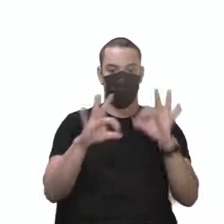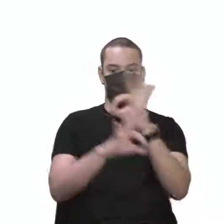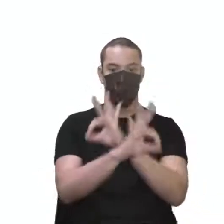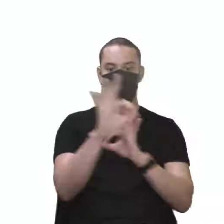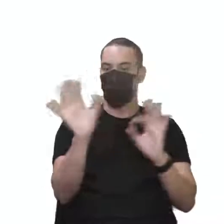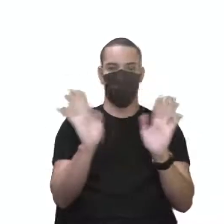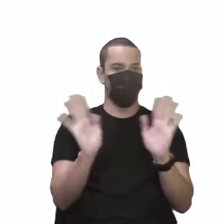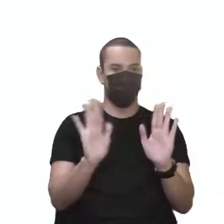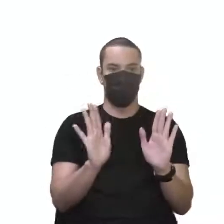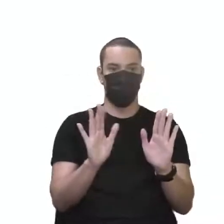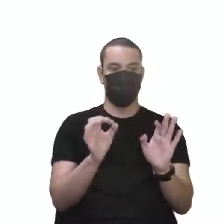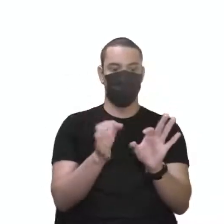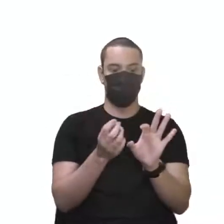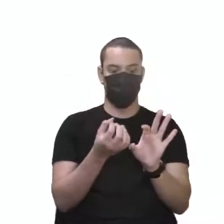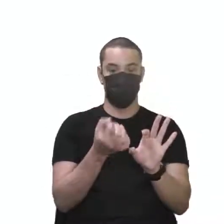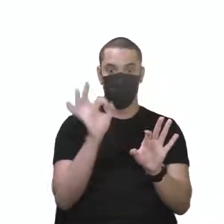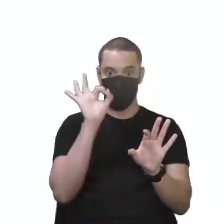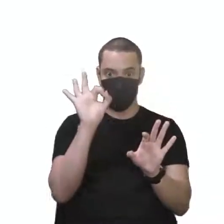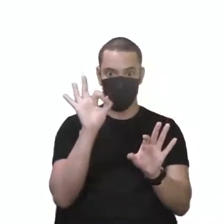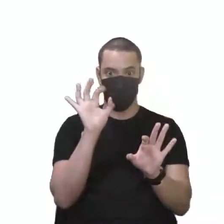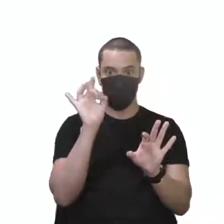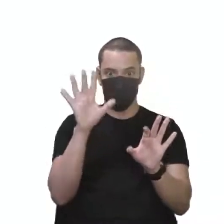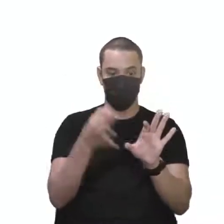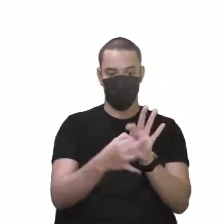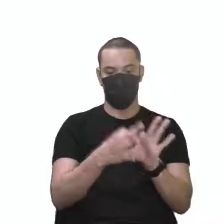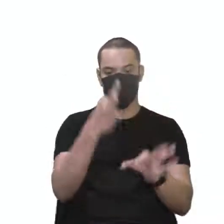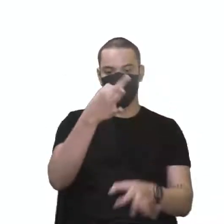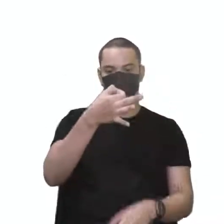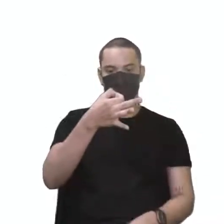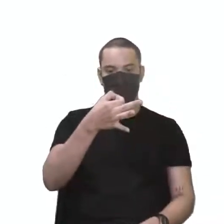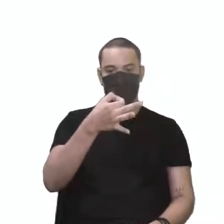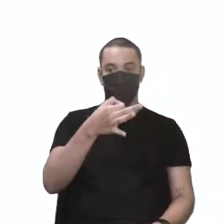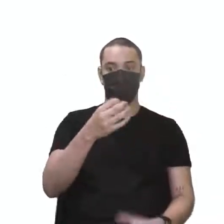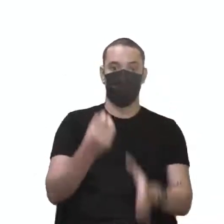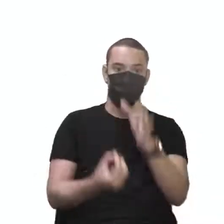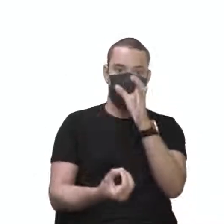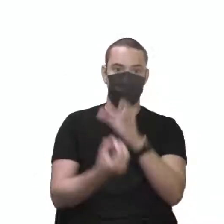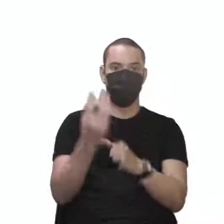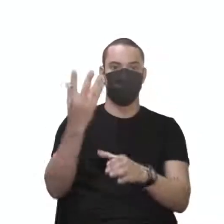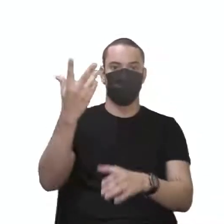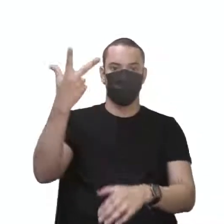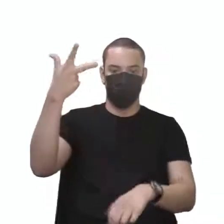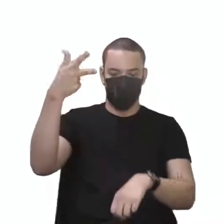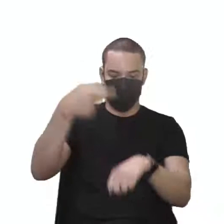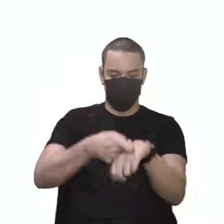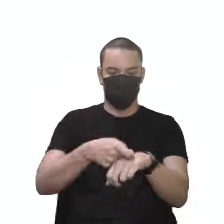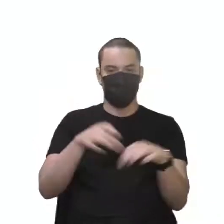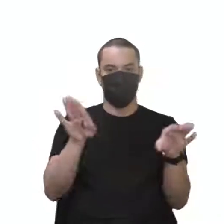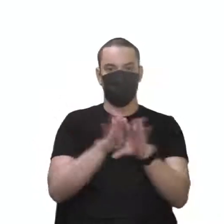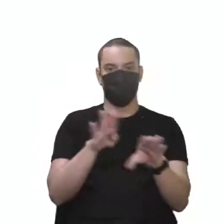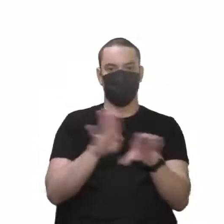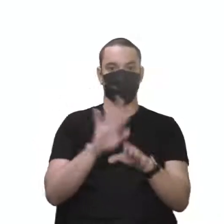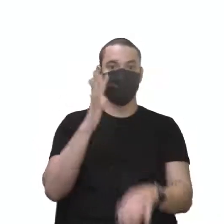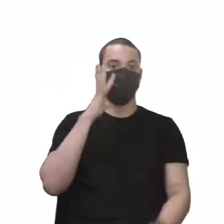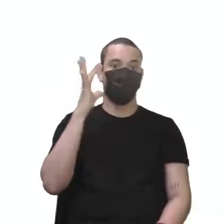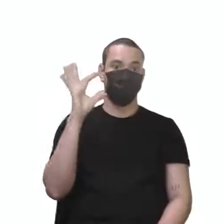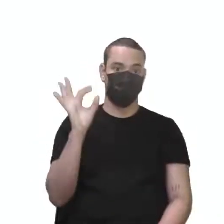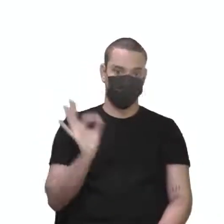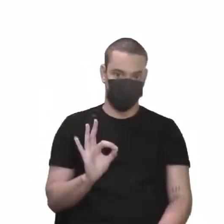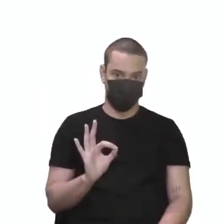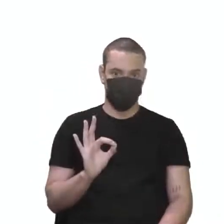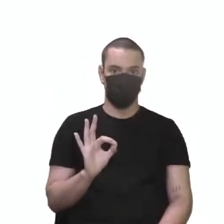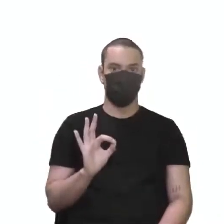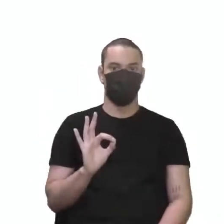estava trabalhando com cápsula. Perfeito. O que eu fiz? Introduzi também no ratinho, na corrente